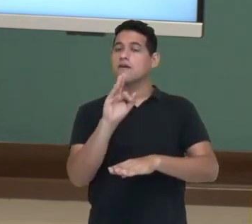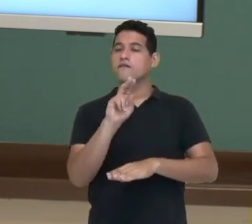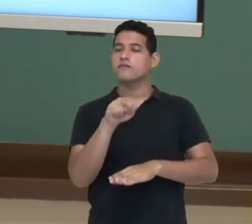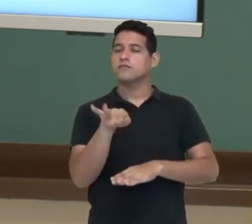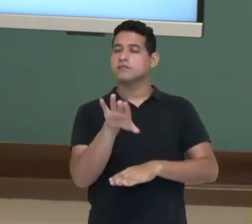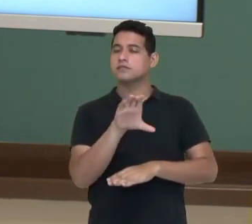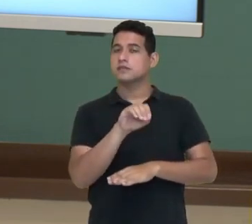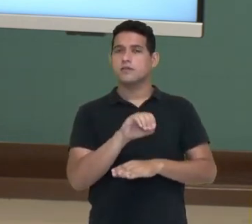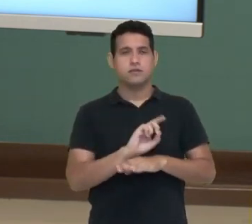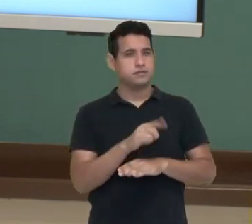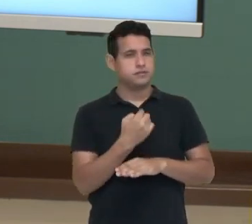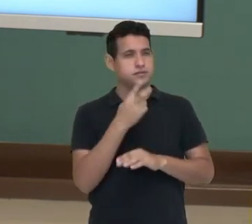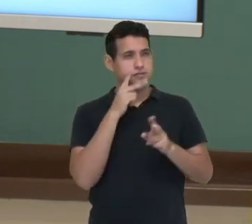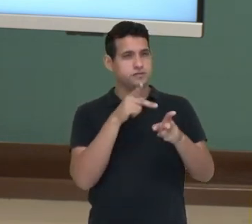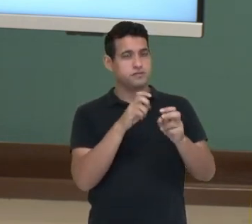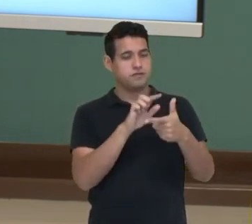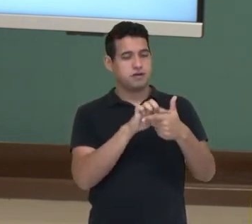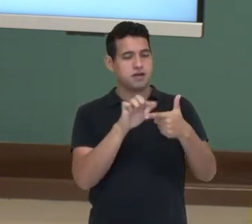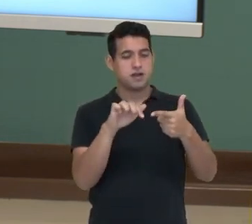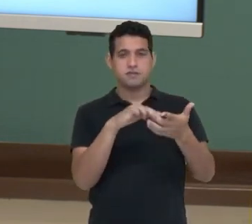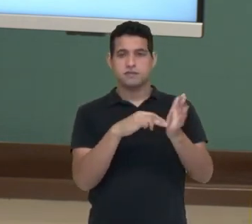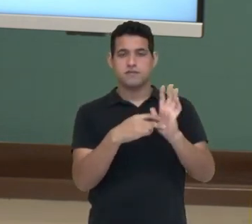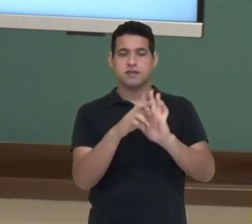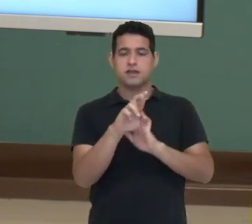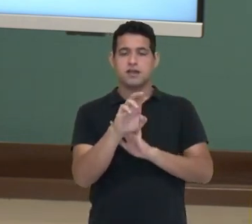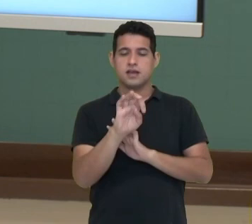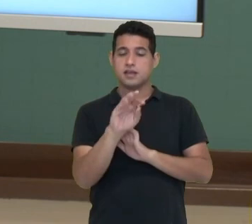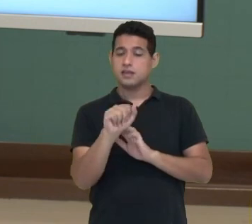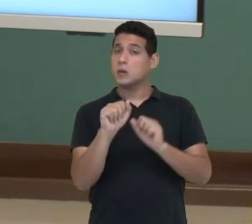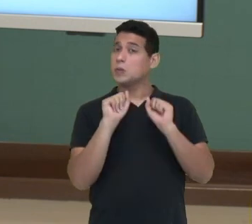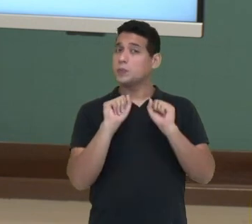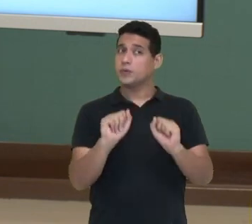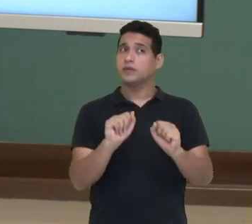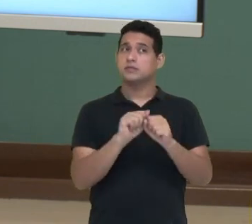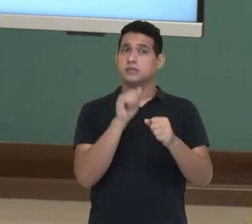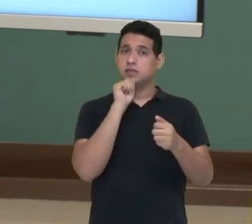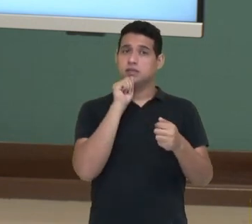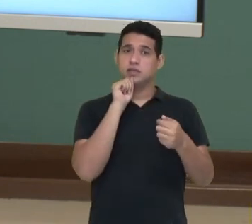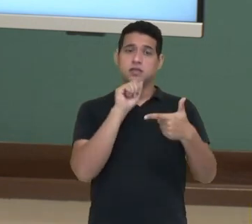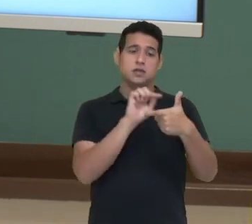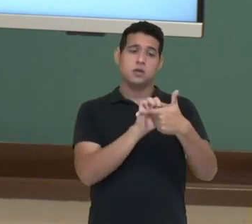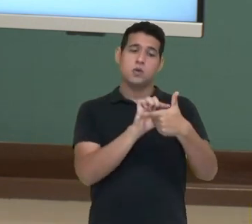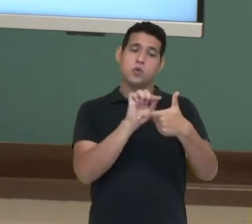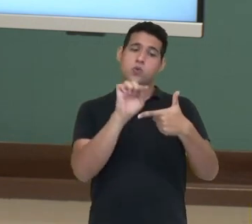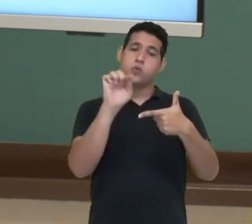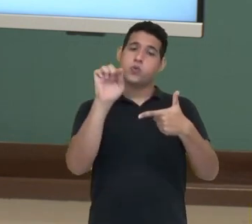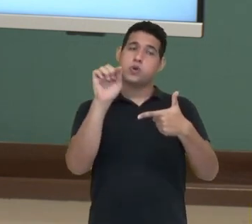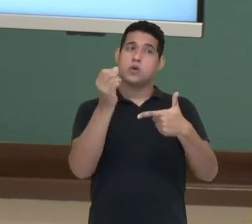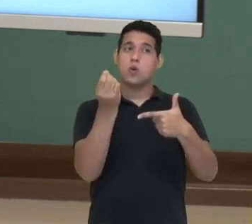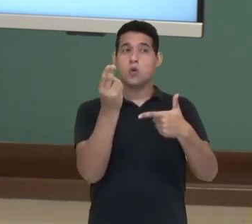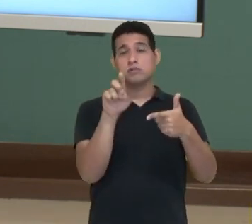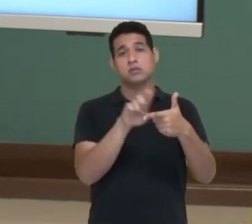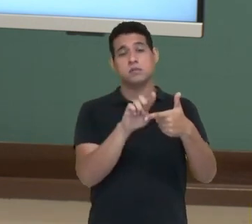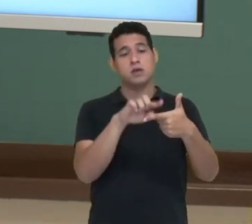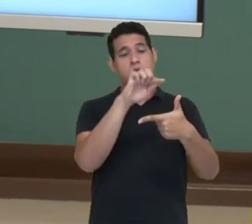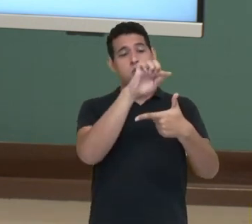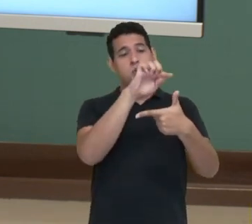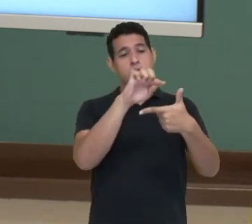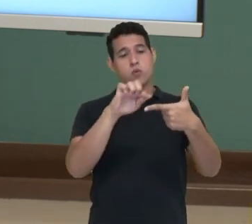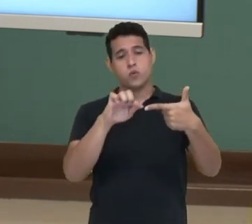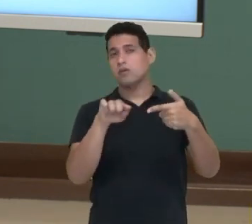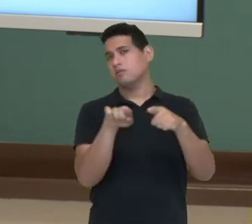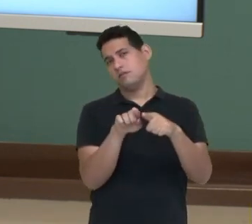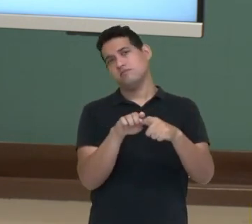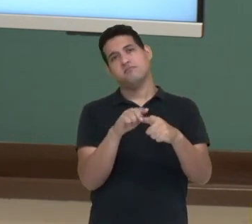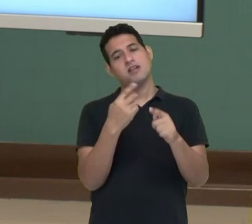funções. Então vimos que o gráfico é uma reta, pode ser crescente, subindo, ou decrescente, descendo, tá bom?